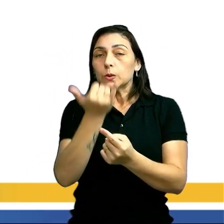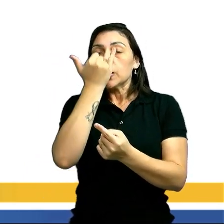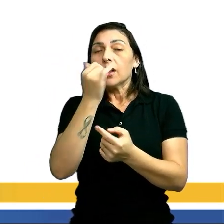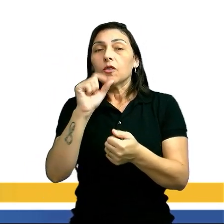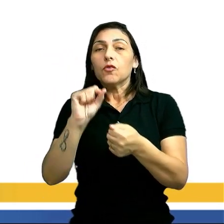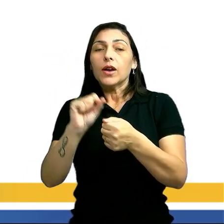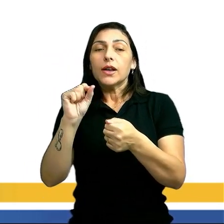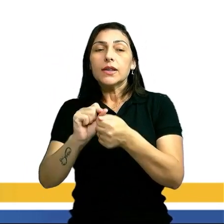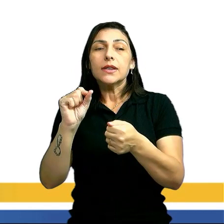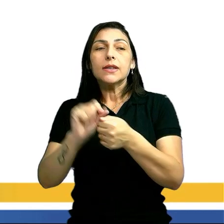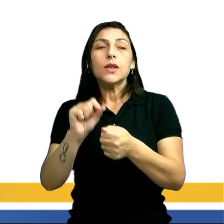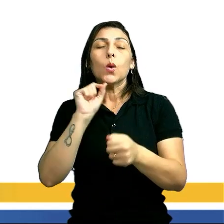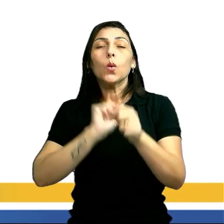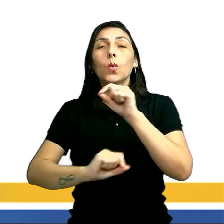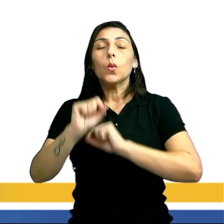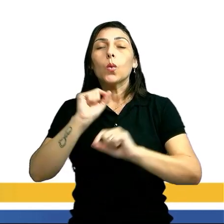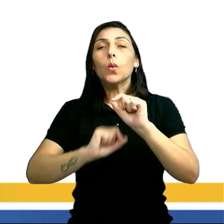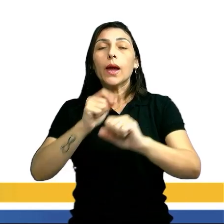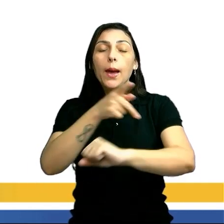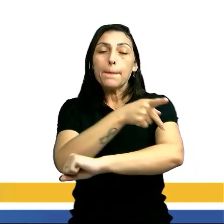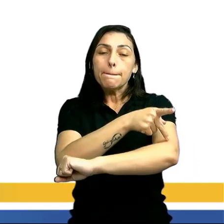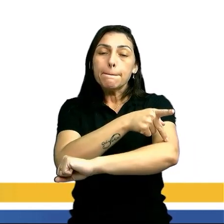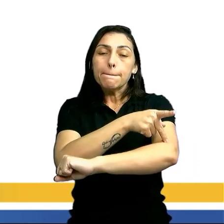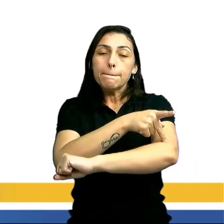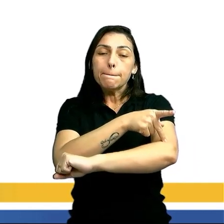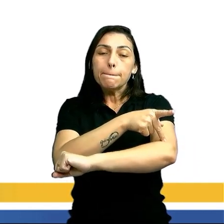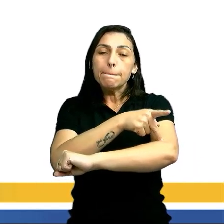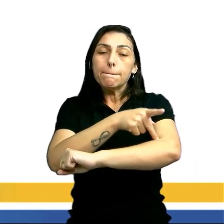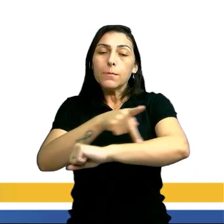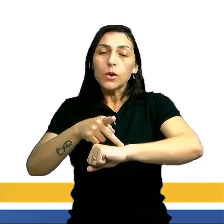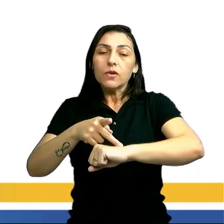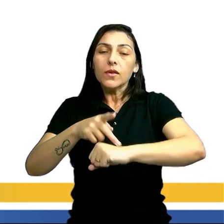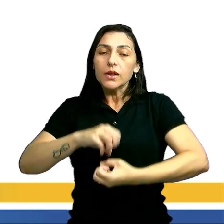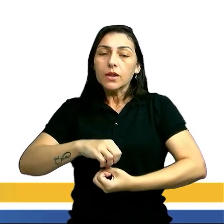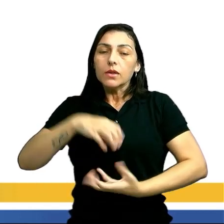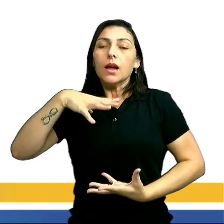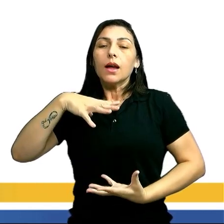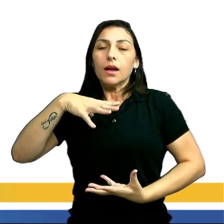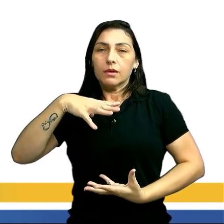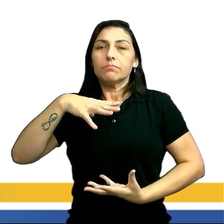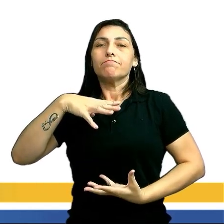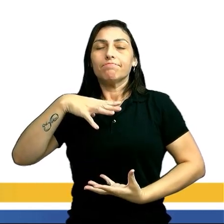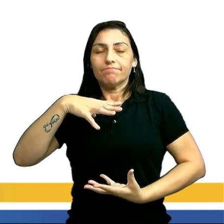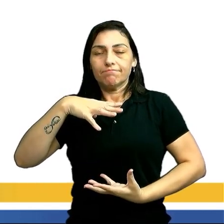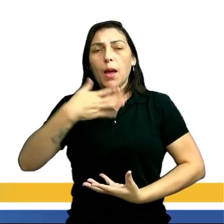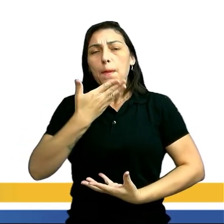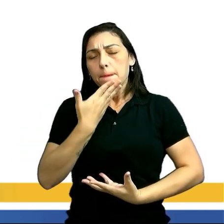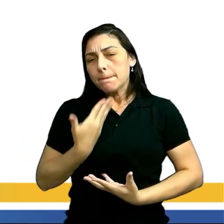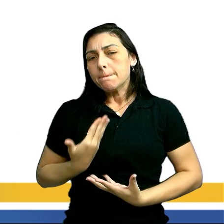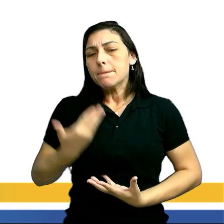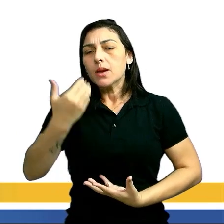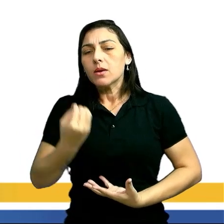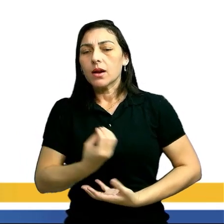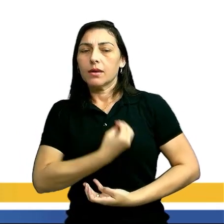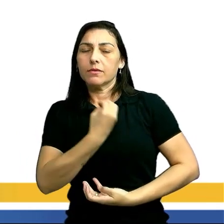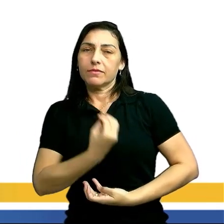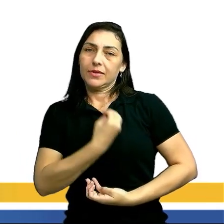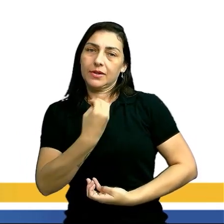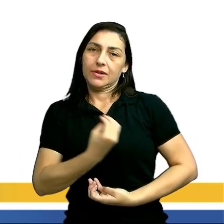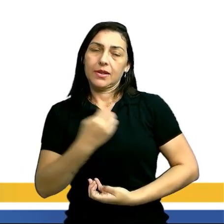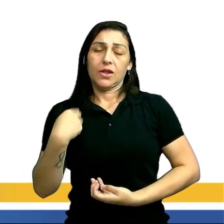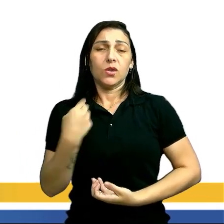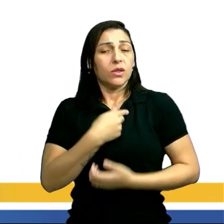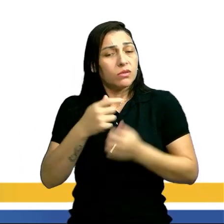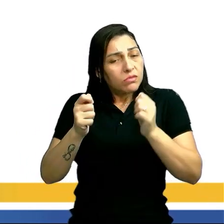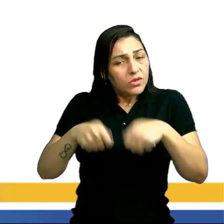era produzir catárese, ou seja, purificação. Ou seja, melhorar a vida, melhorar as